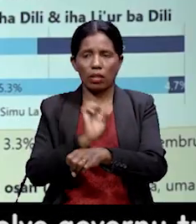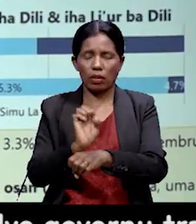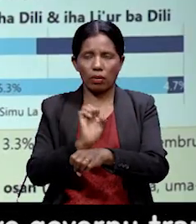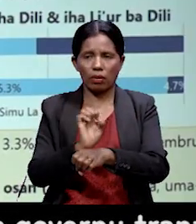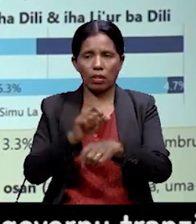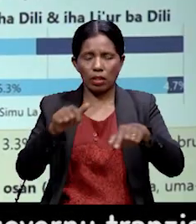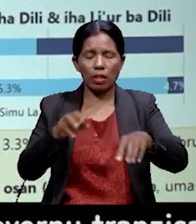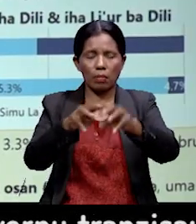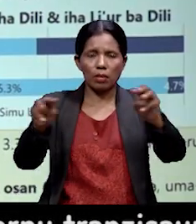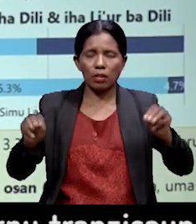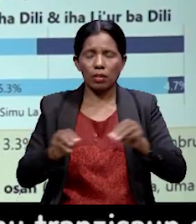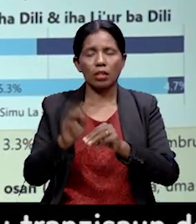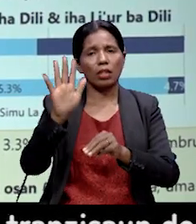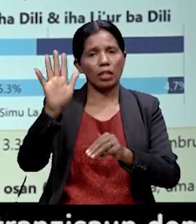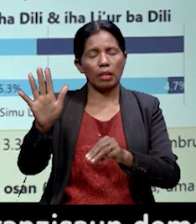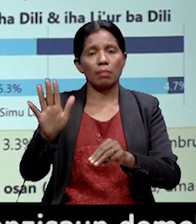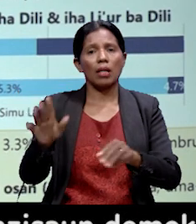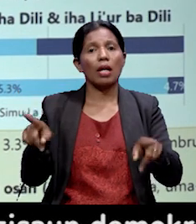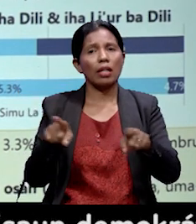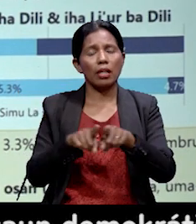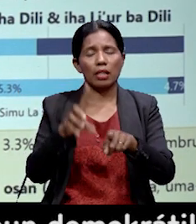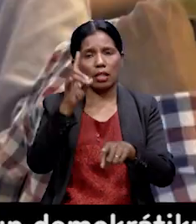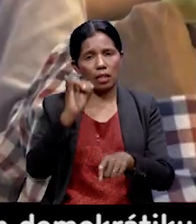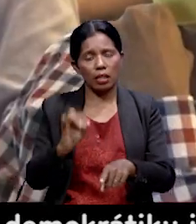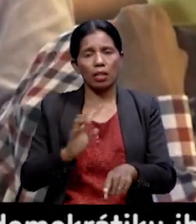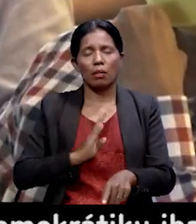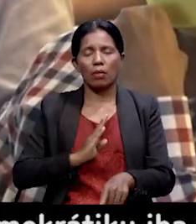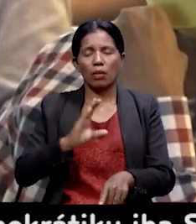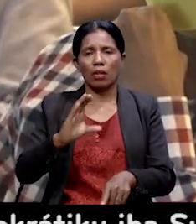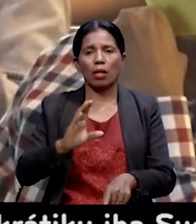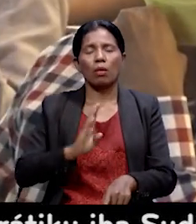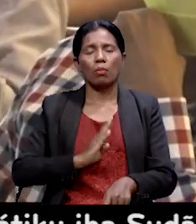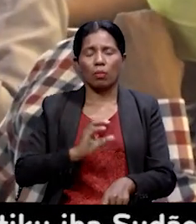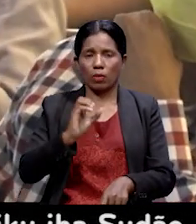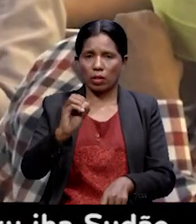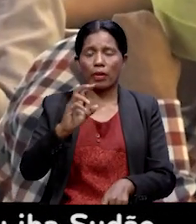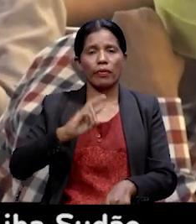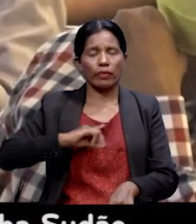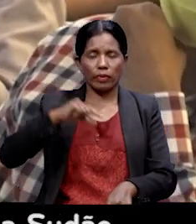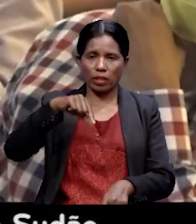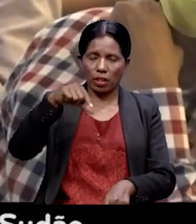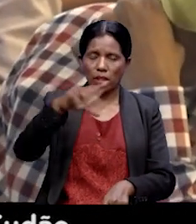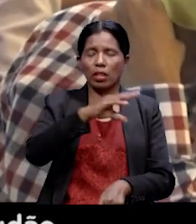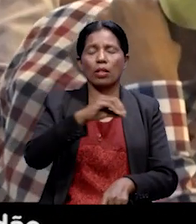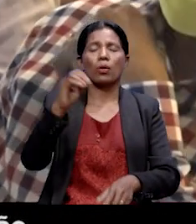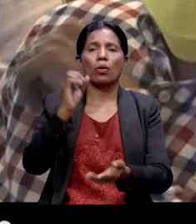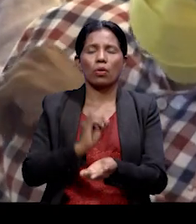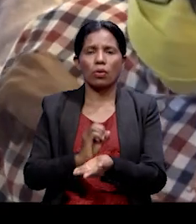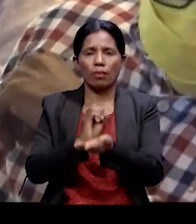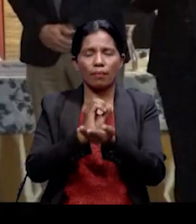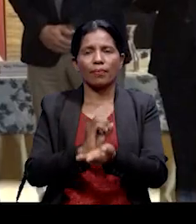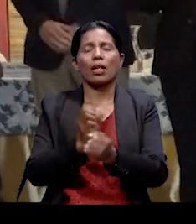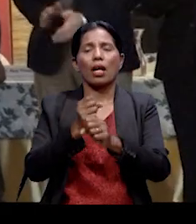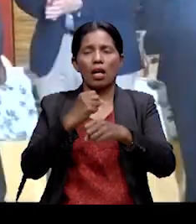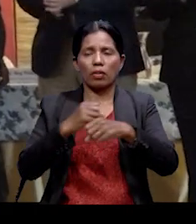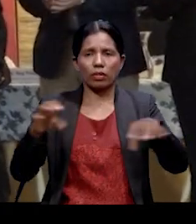e a município Lima, Macanesan, Dili, Baucau, Bobonaro, Viqueque, no Ecuasi. Unu hala o serviço